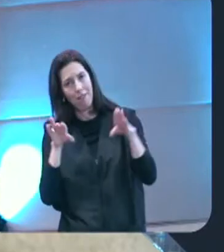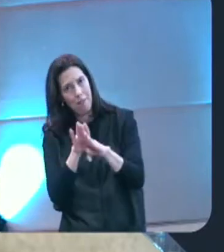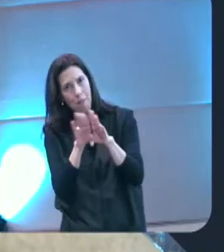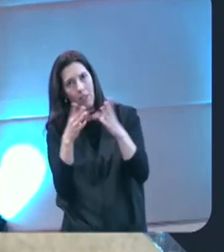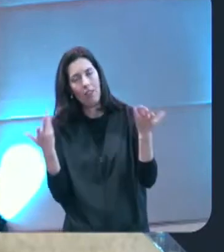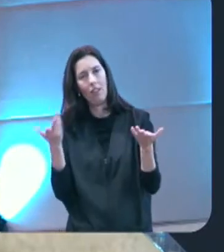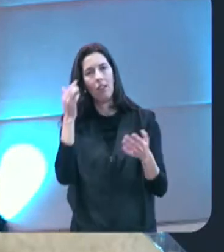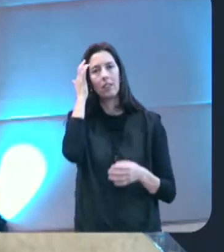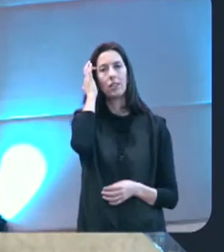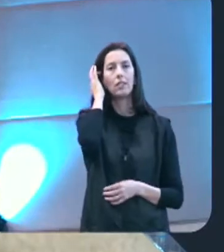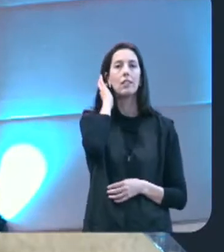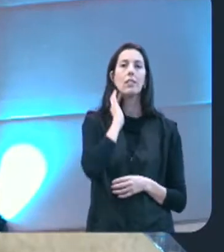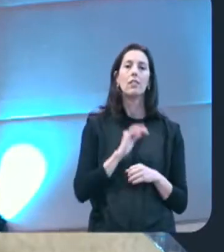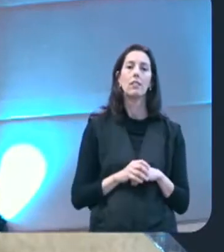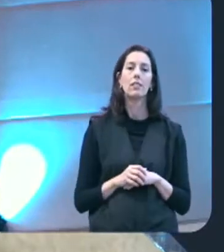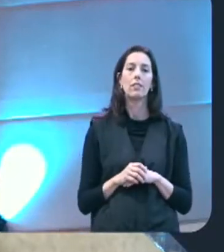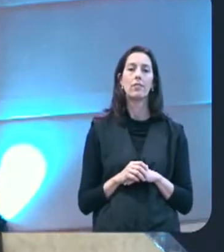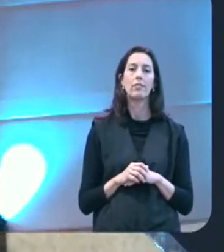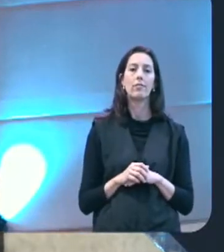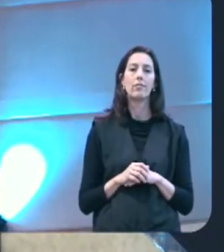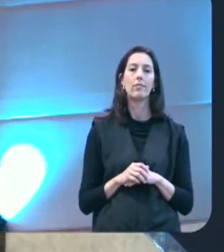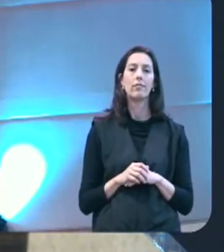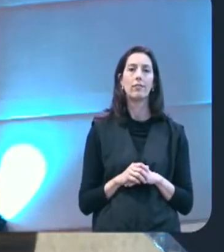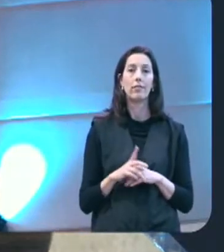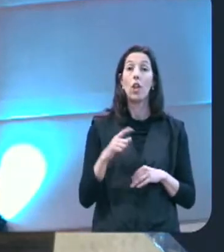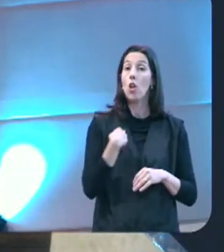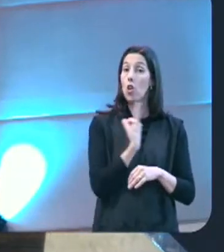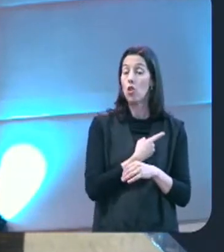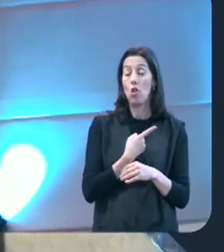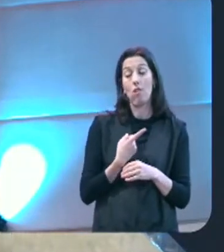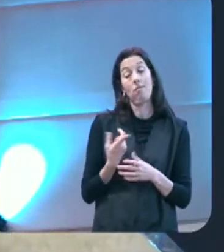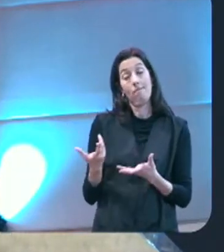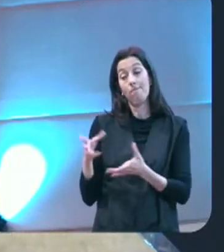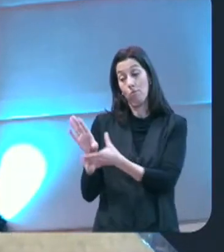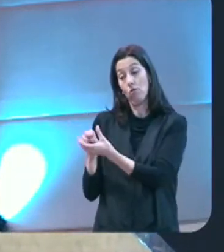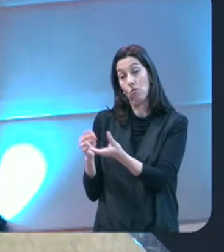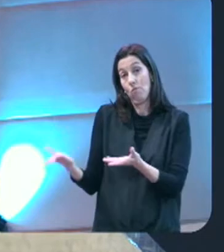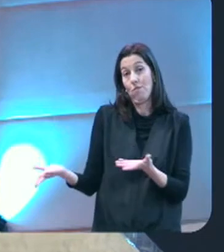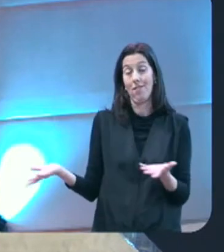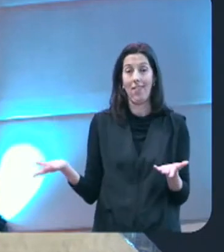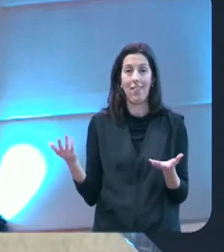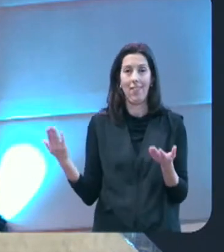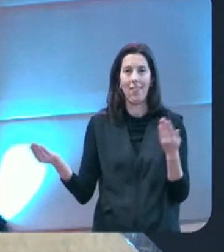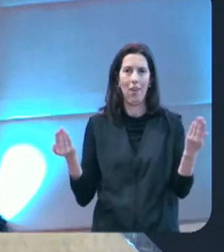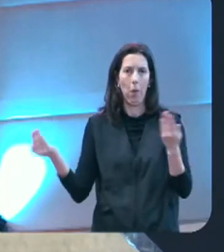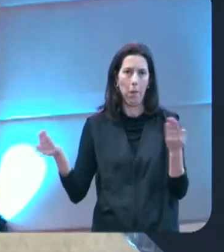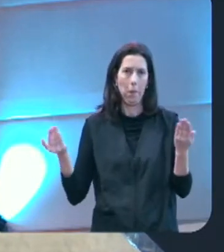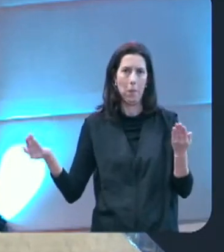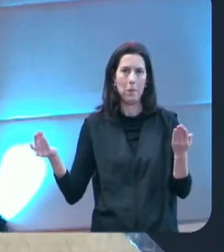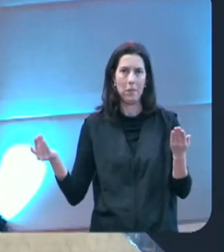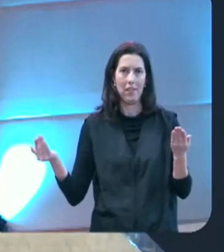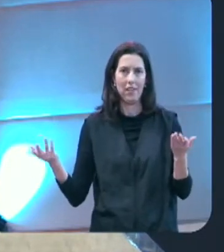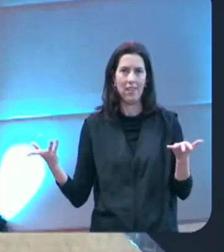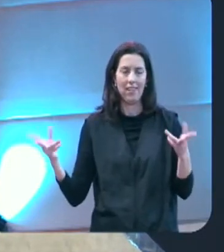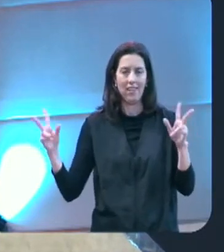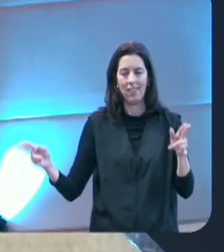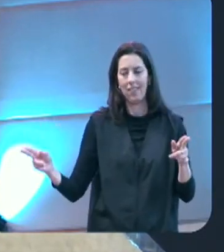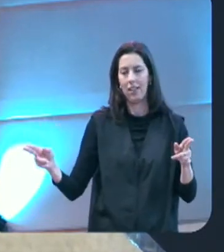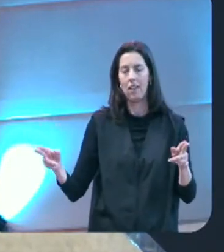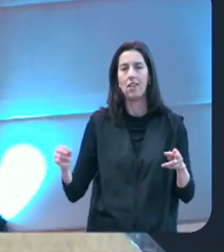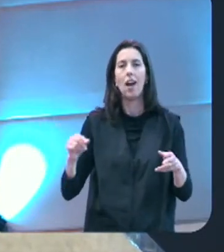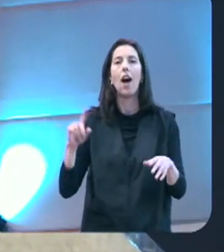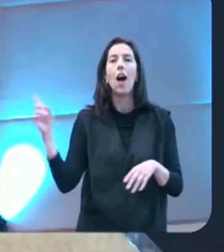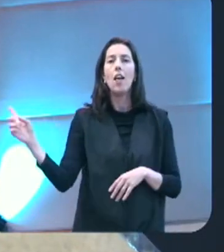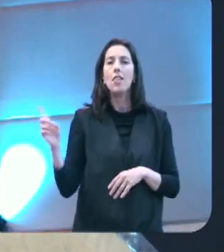e destituídos estão da glória de Deus. Nós éramos assim. E Jesus também derramou a sua graça, a